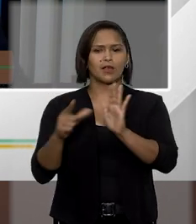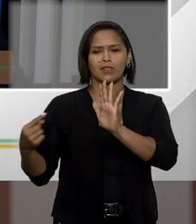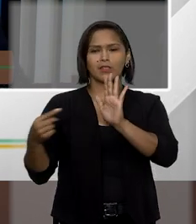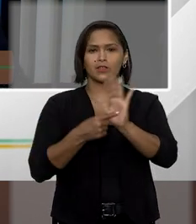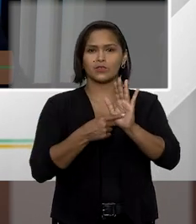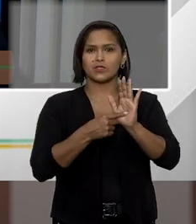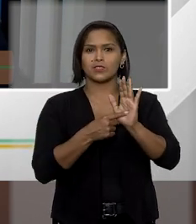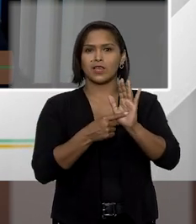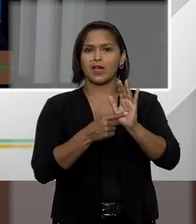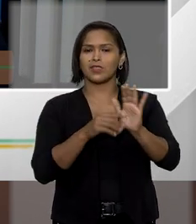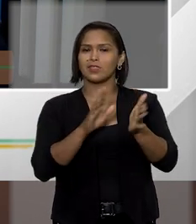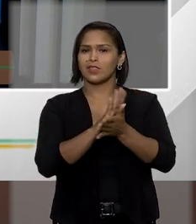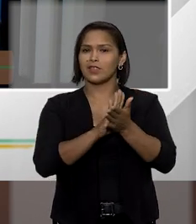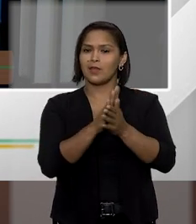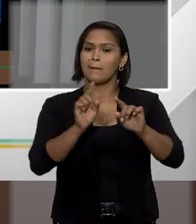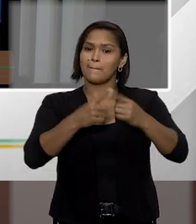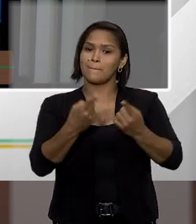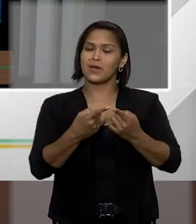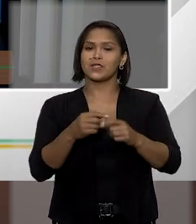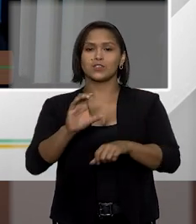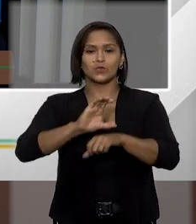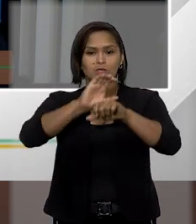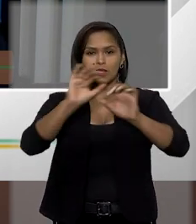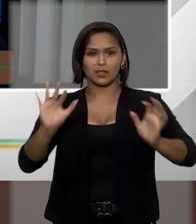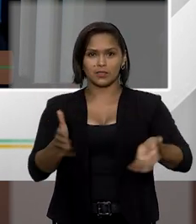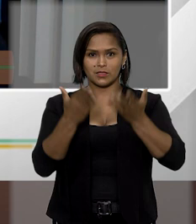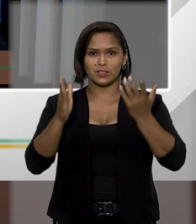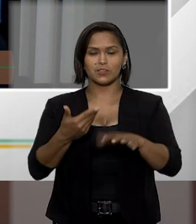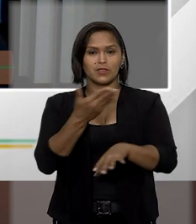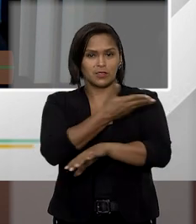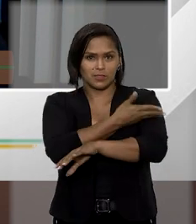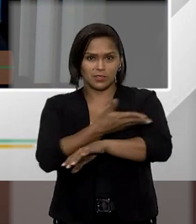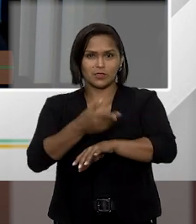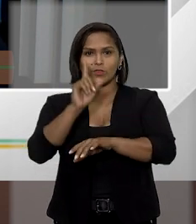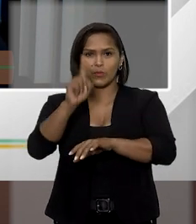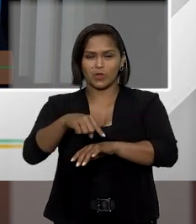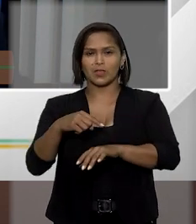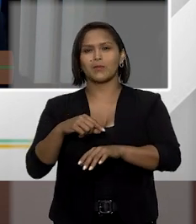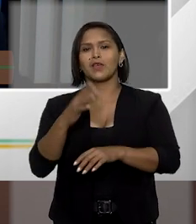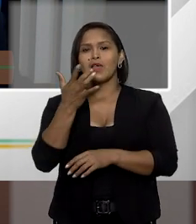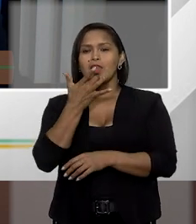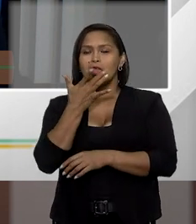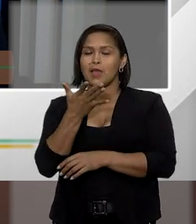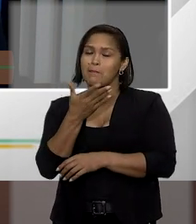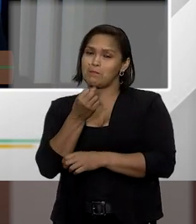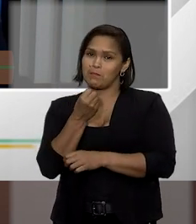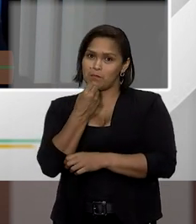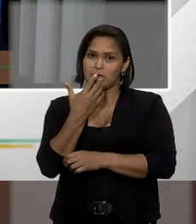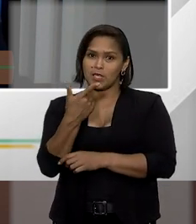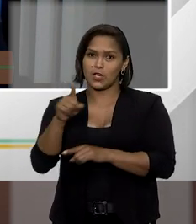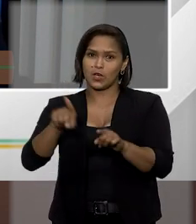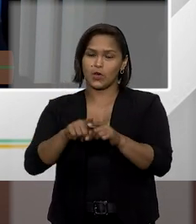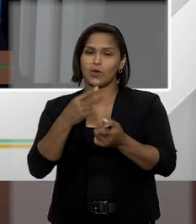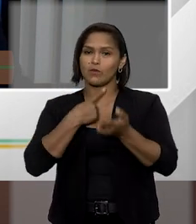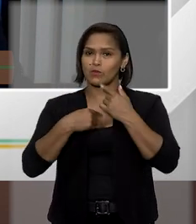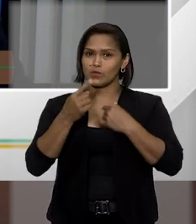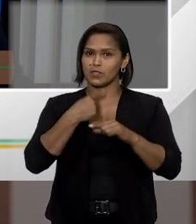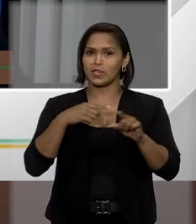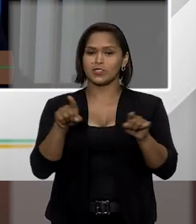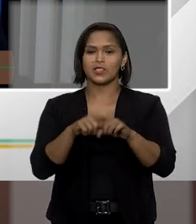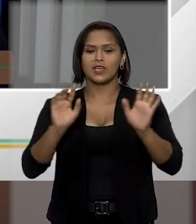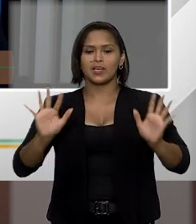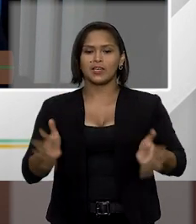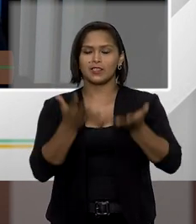ninguém. Porém, o Estado incentiva, porque ele entende que este comportamento lhe é mais favorável e lhe é mais desejável,